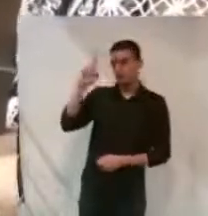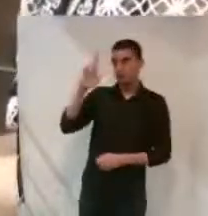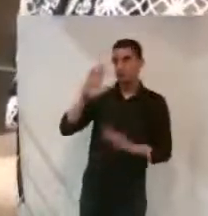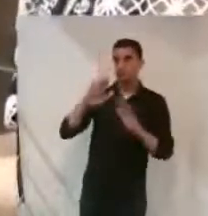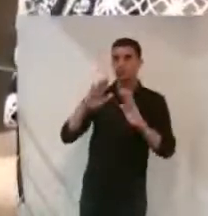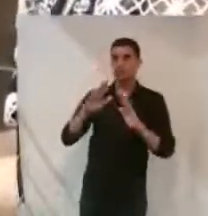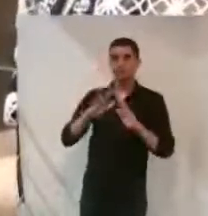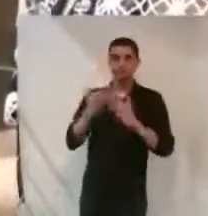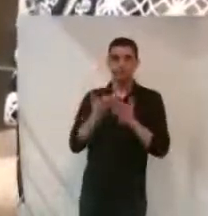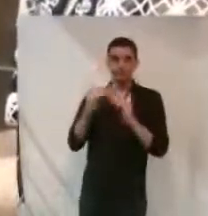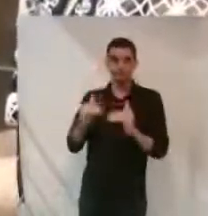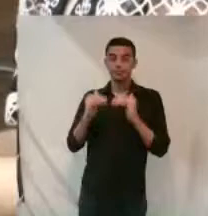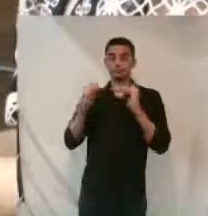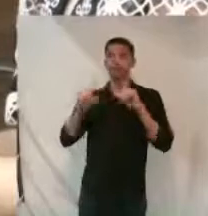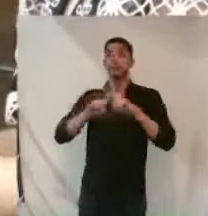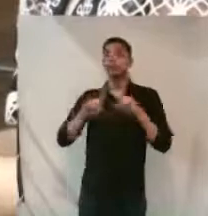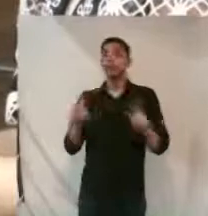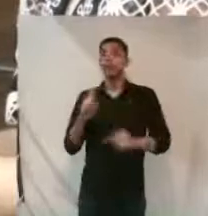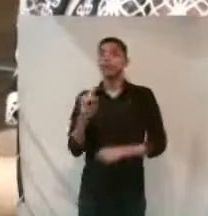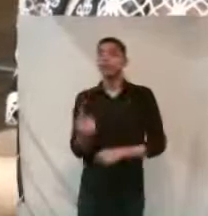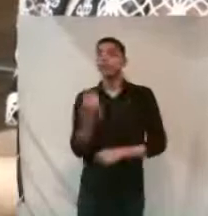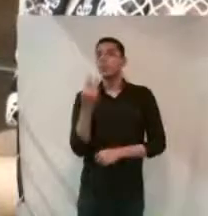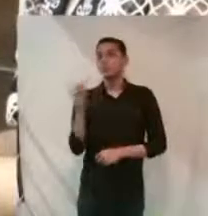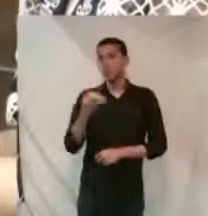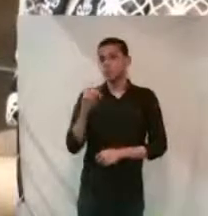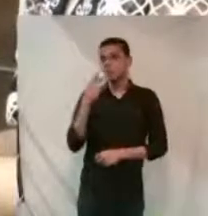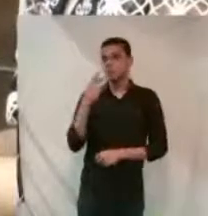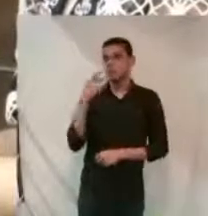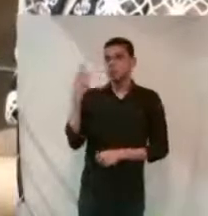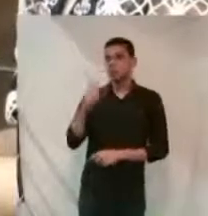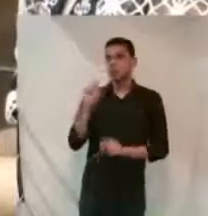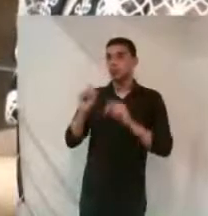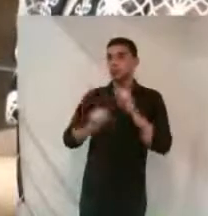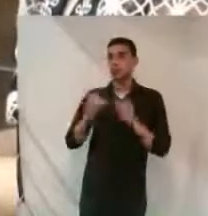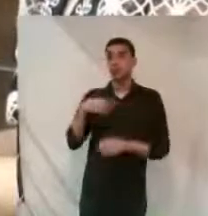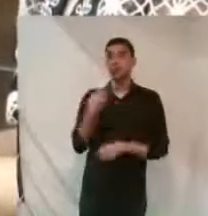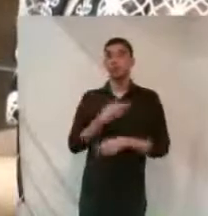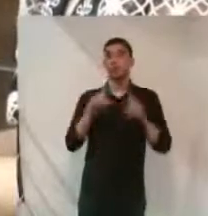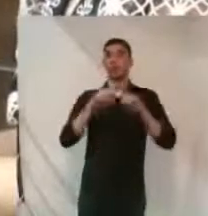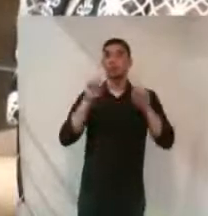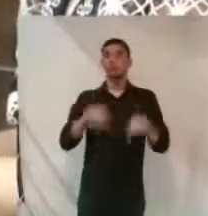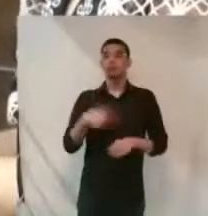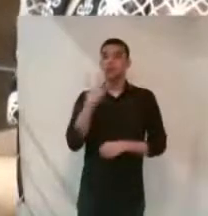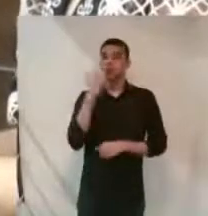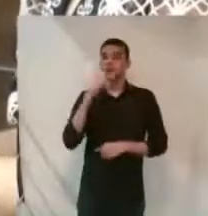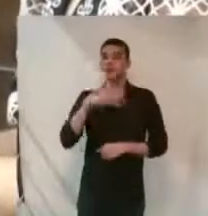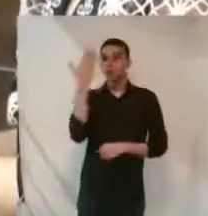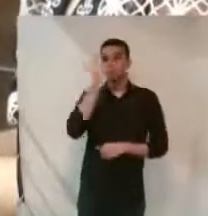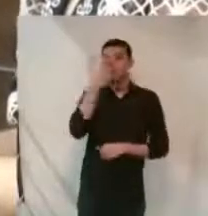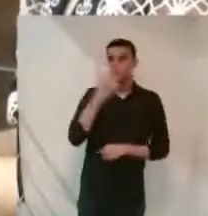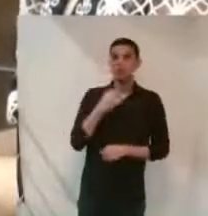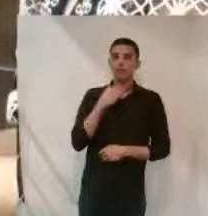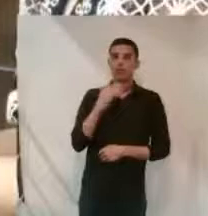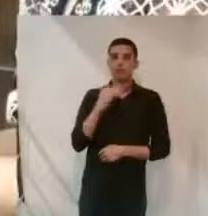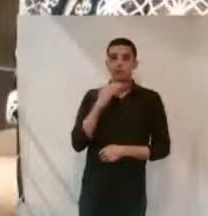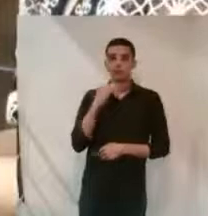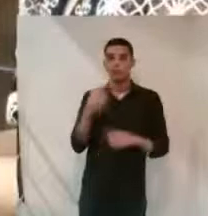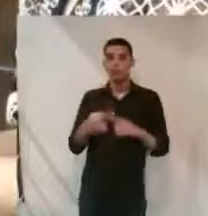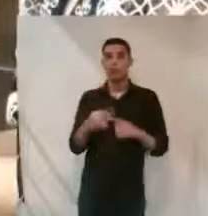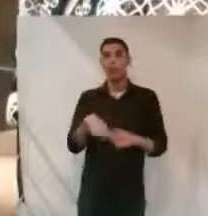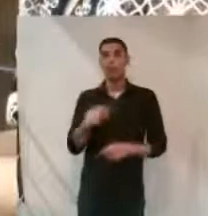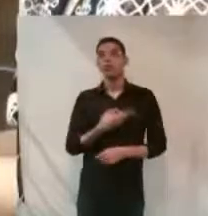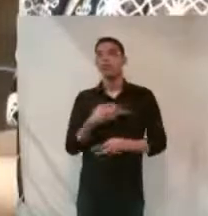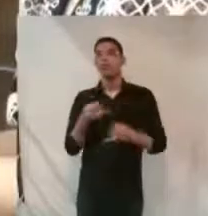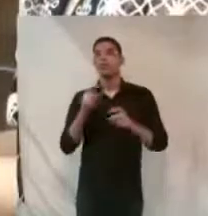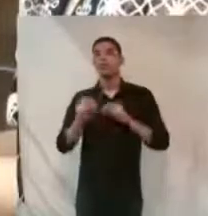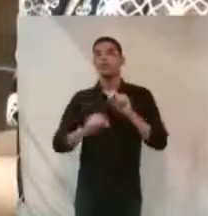mas só dizer em apenas 1 minuto que esse projeto tem um ingrediente invisível que pouca gente percebeu, que é uma